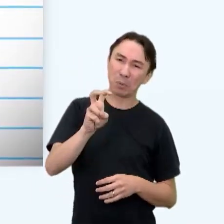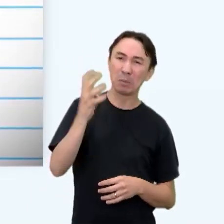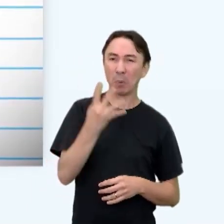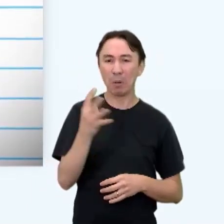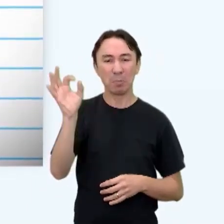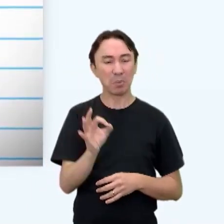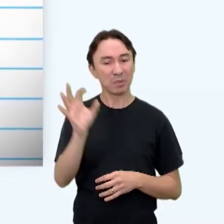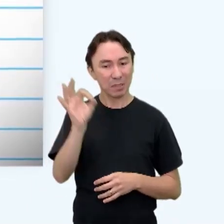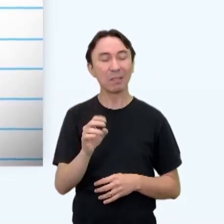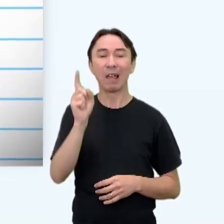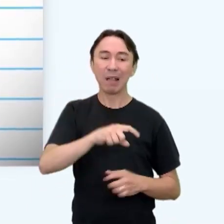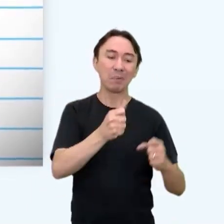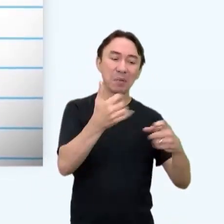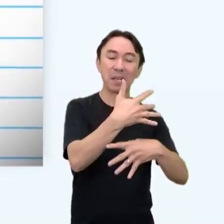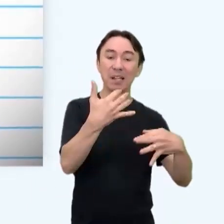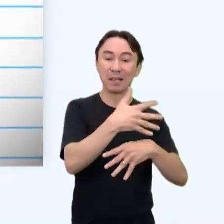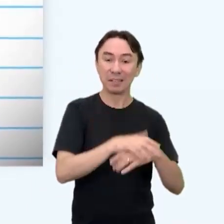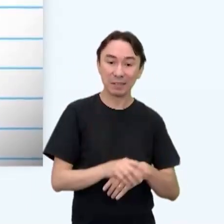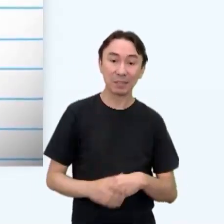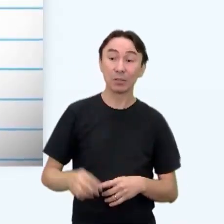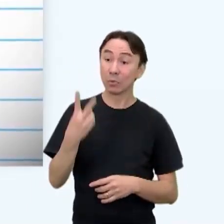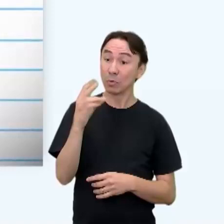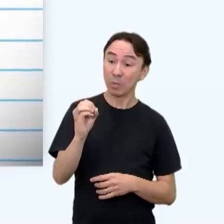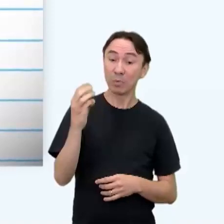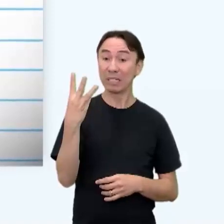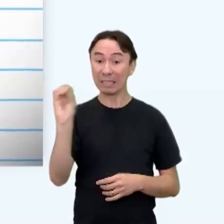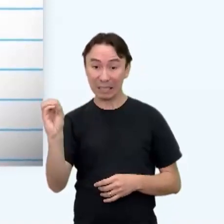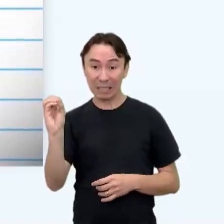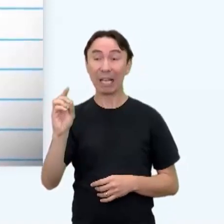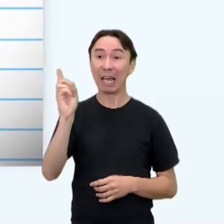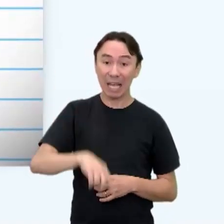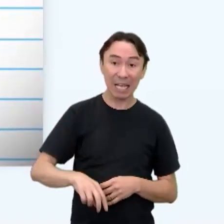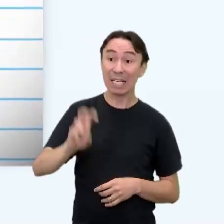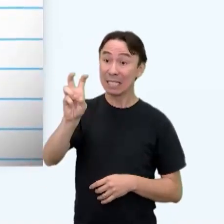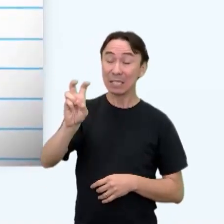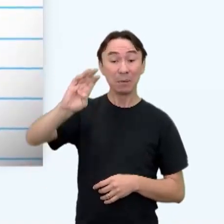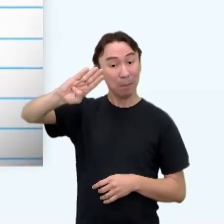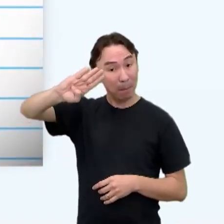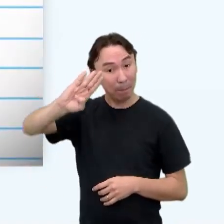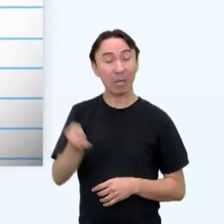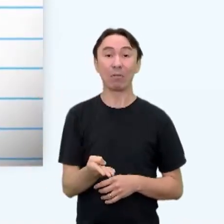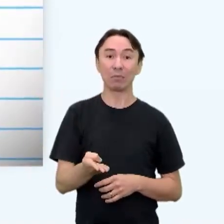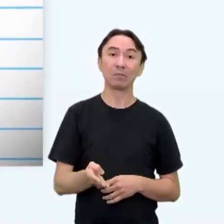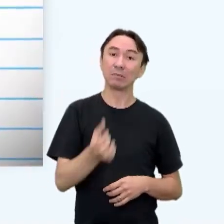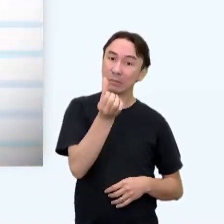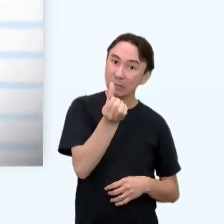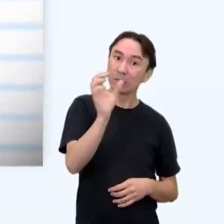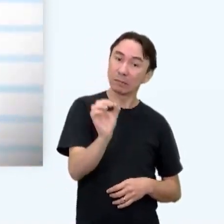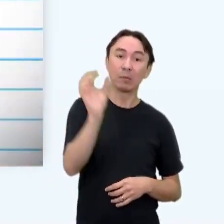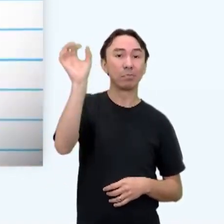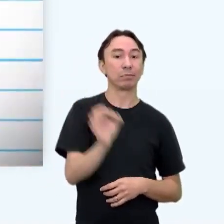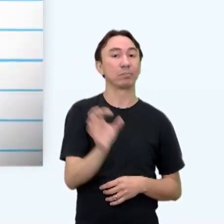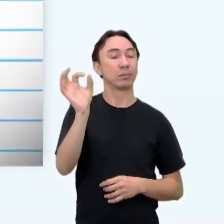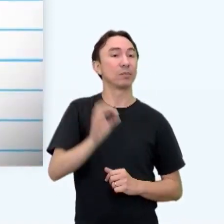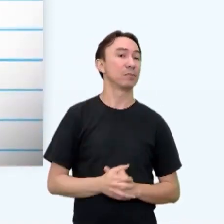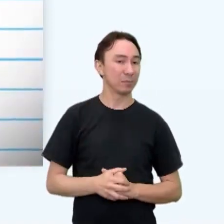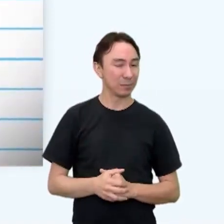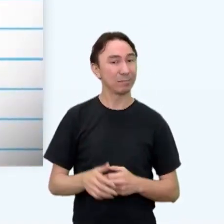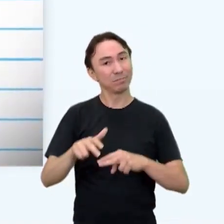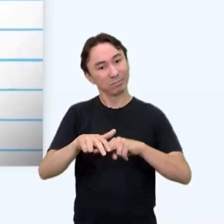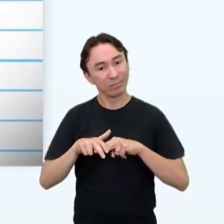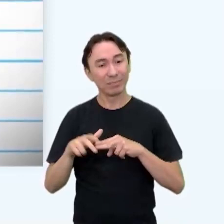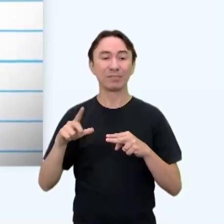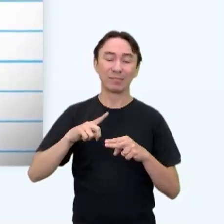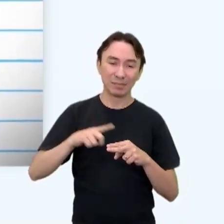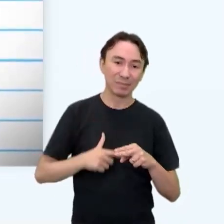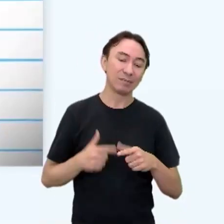em cidades. Em 2030, esse número chegará a 5 bilhões, 60% da população. Por isso, os problemas de